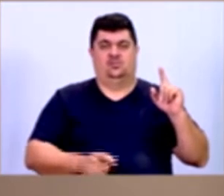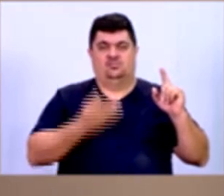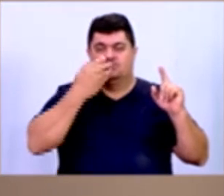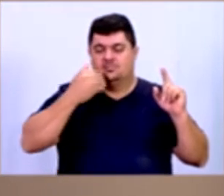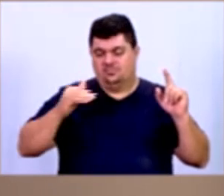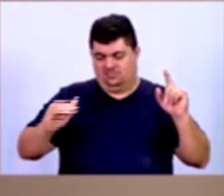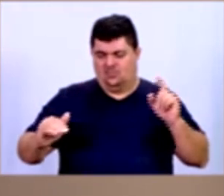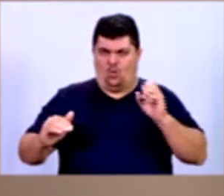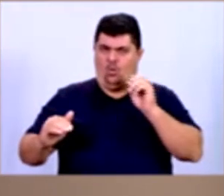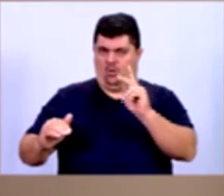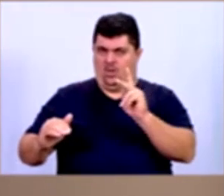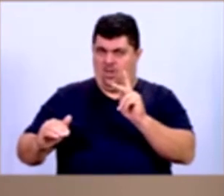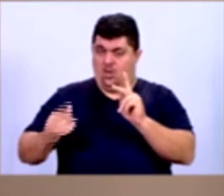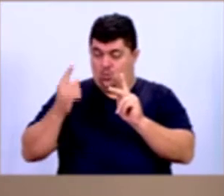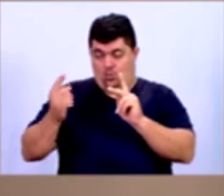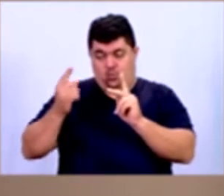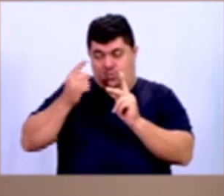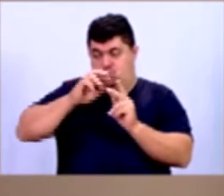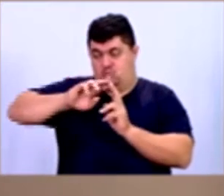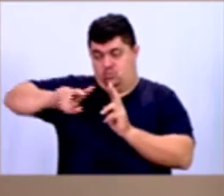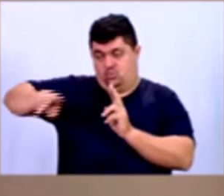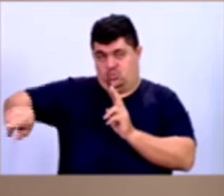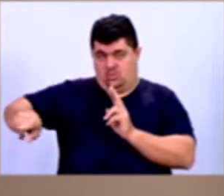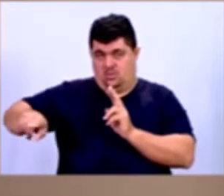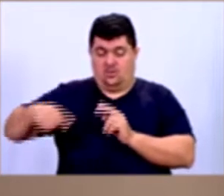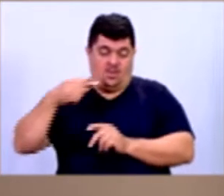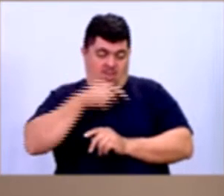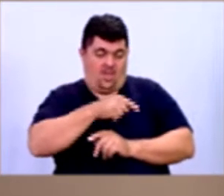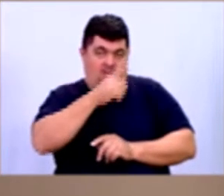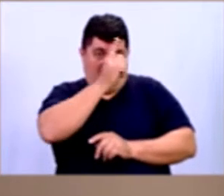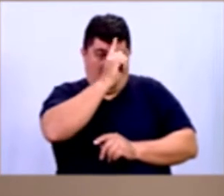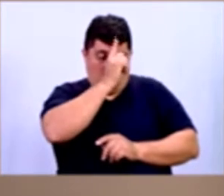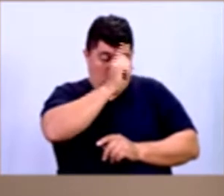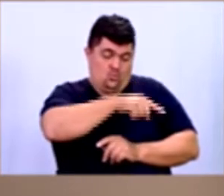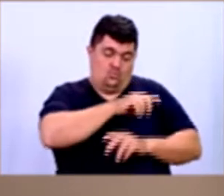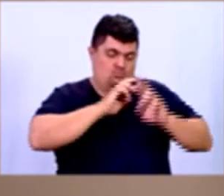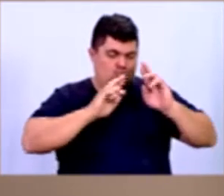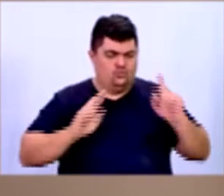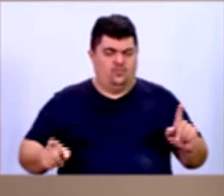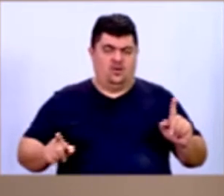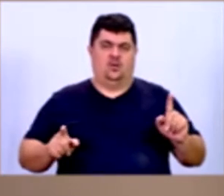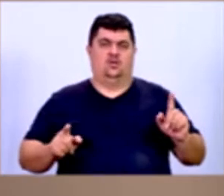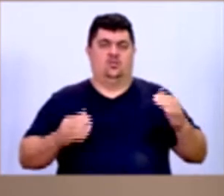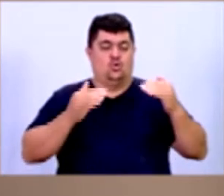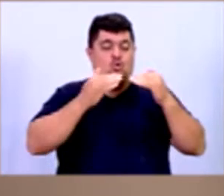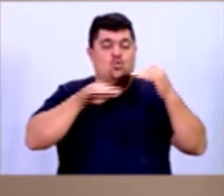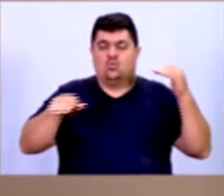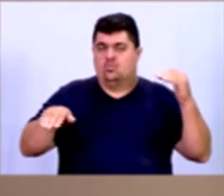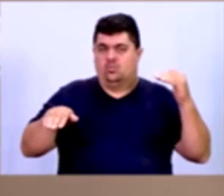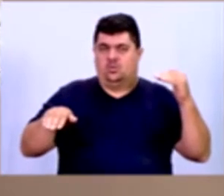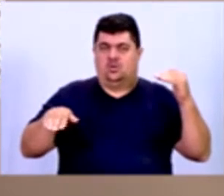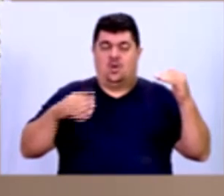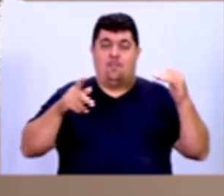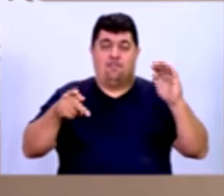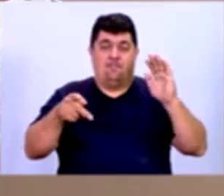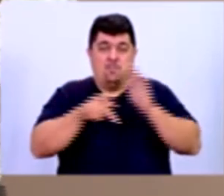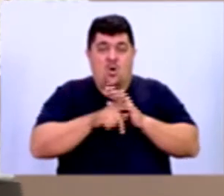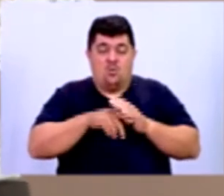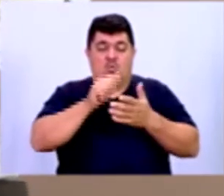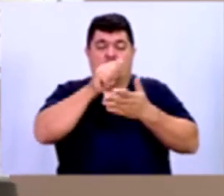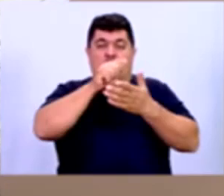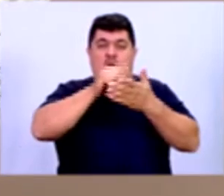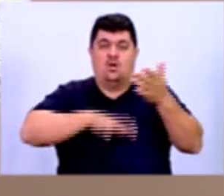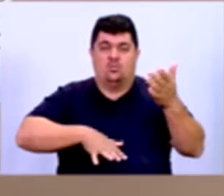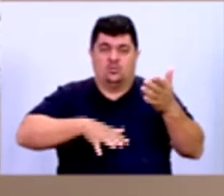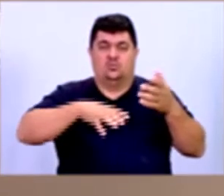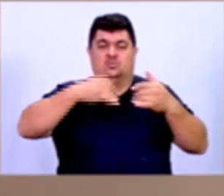recurso inapropriado, de forma irregular, não vai atender àquilo que você gostaria de ter